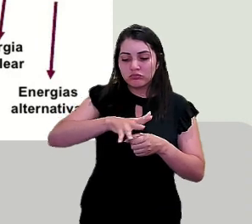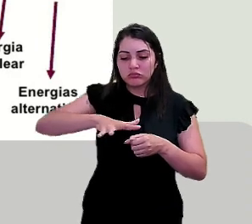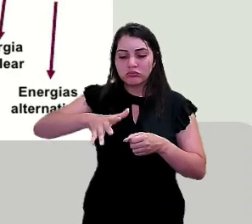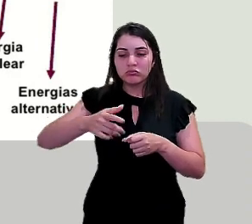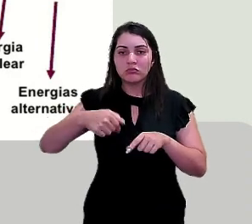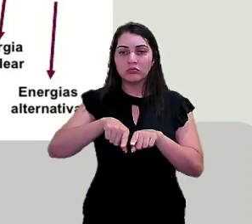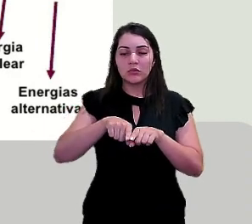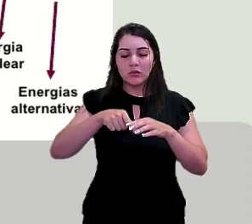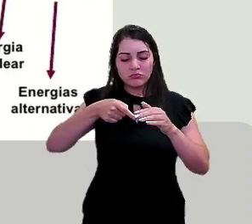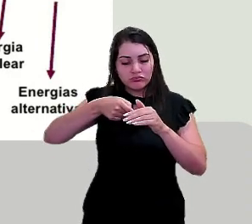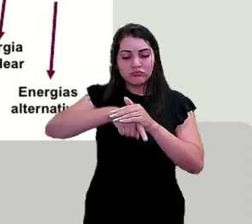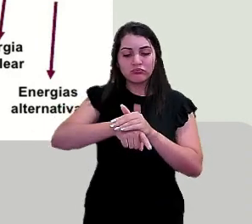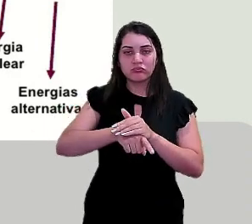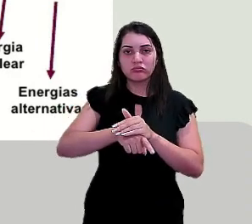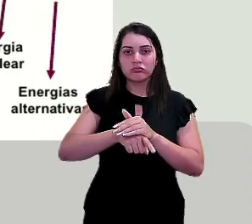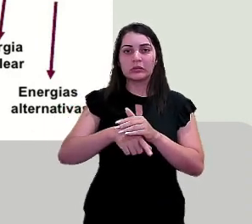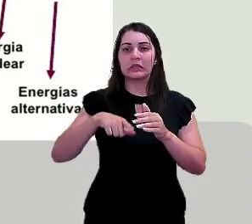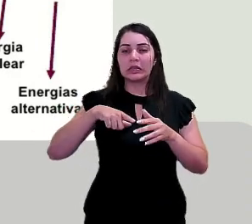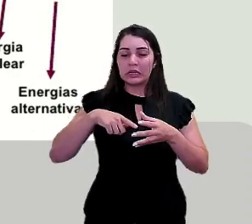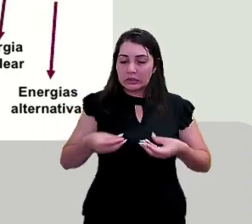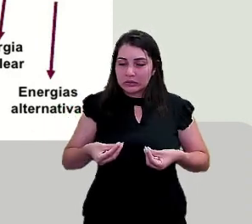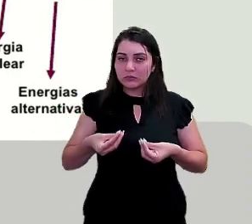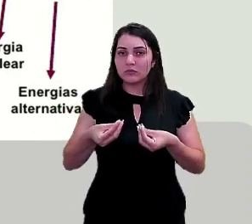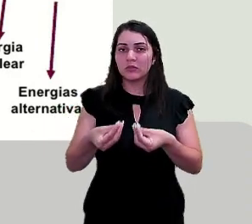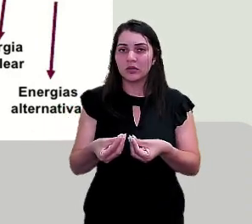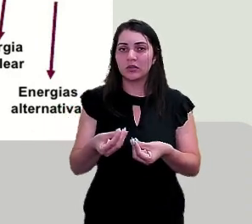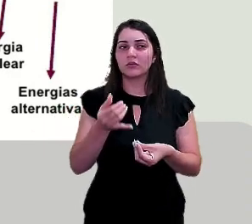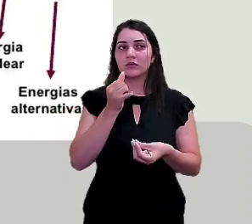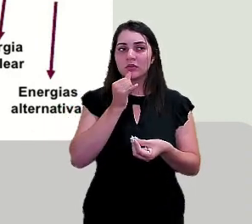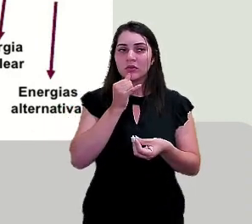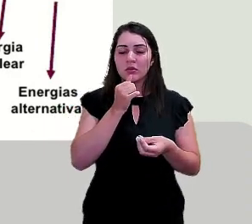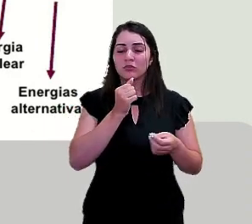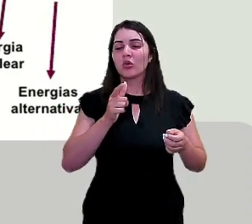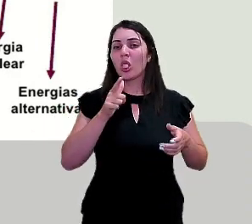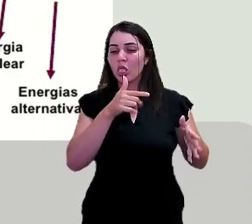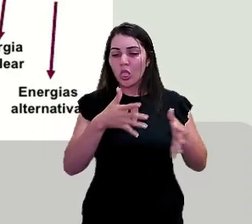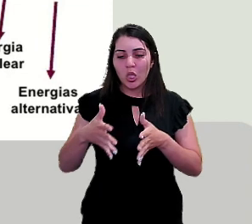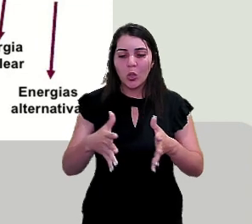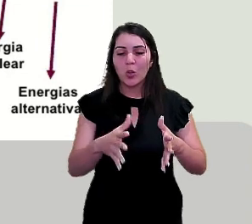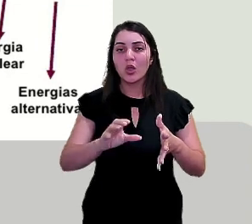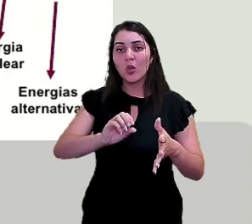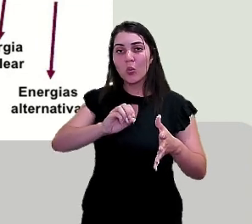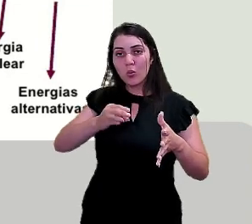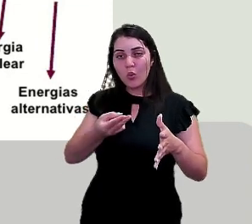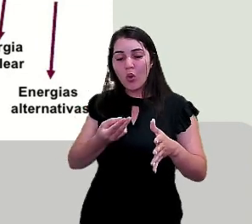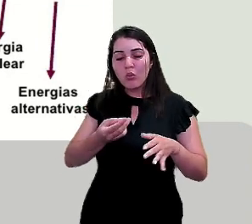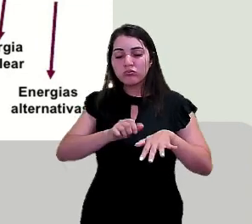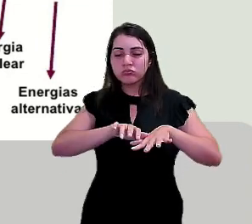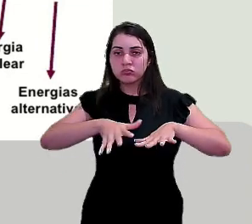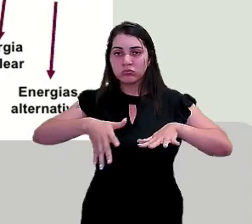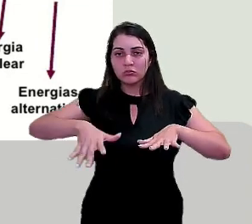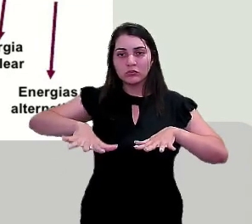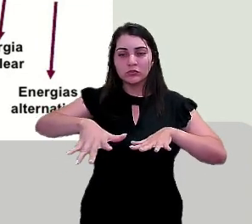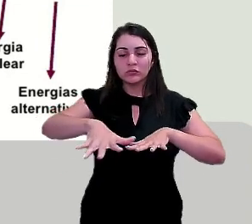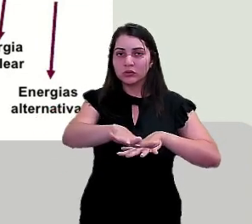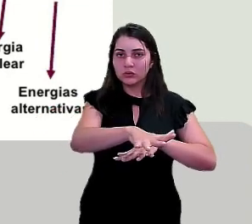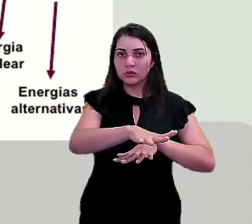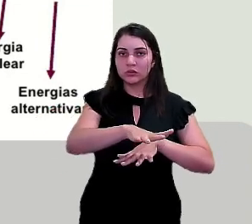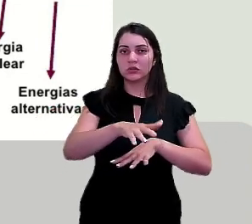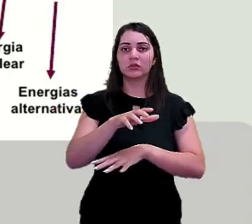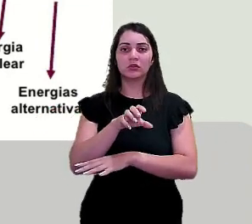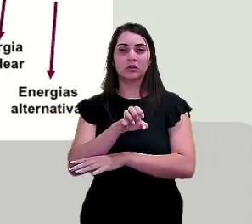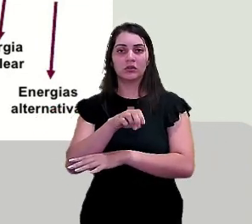disposição, certo? É, na margem, né? No, no, na margem de rios ou de oceanos. Energéticos, que